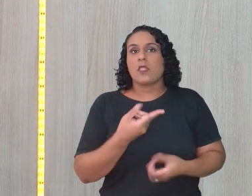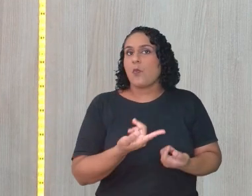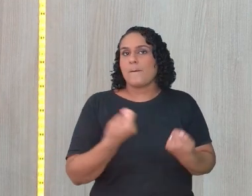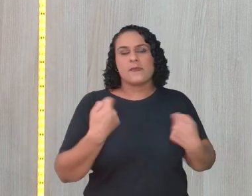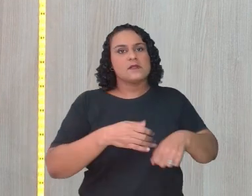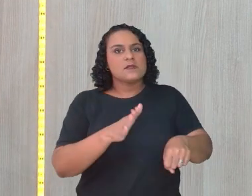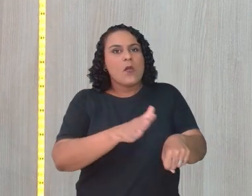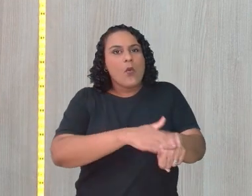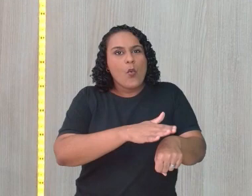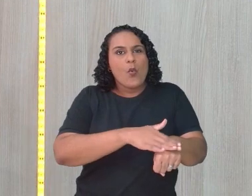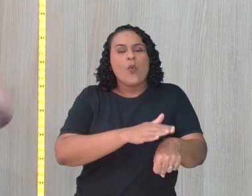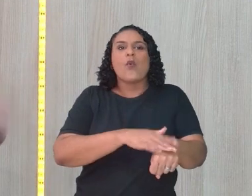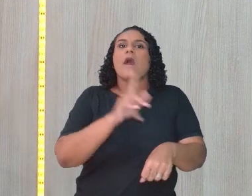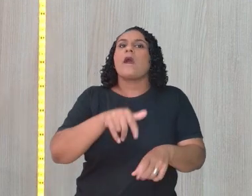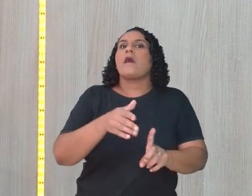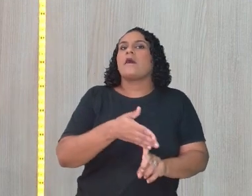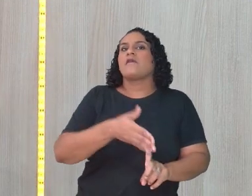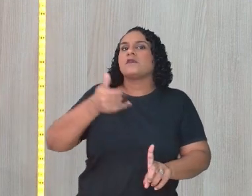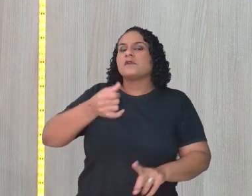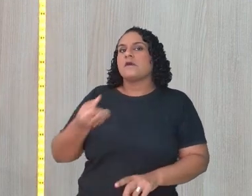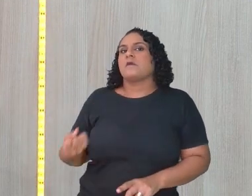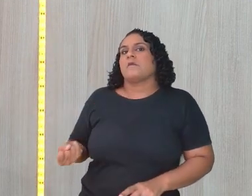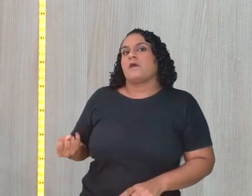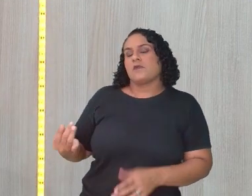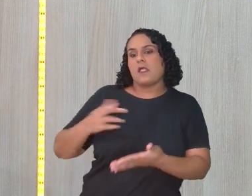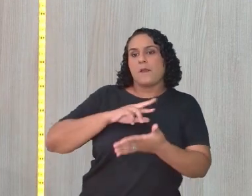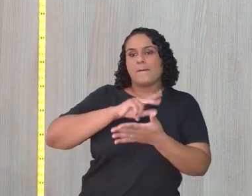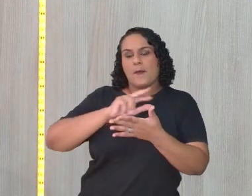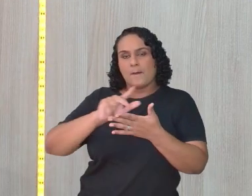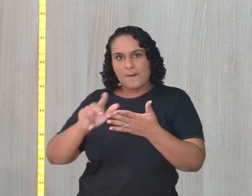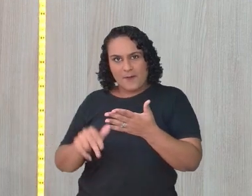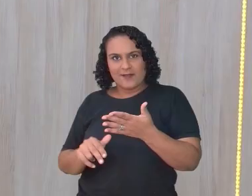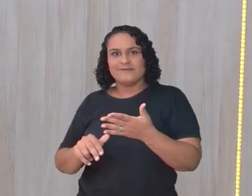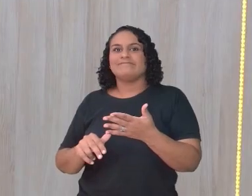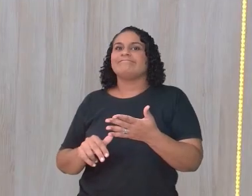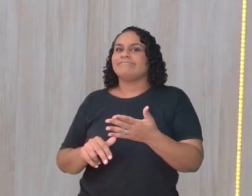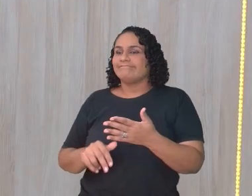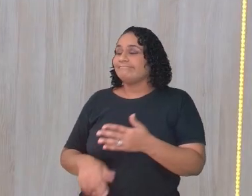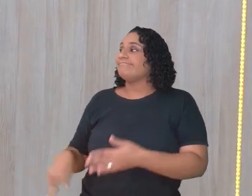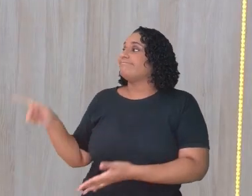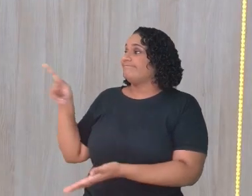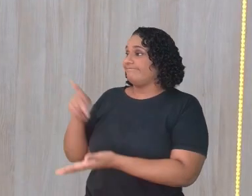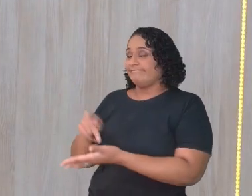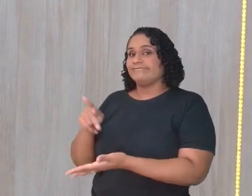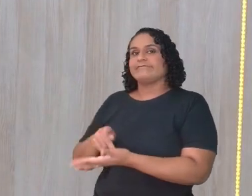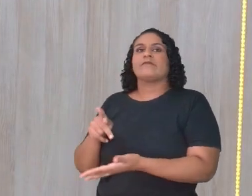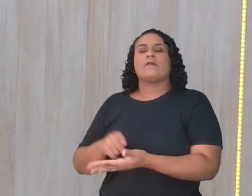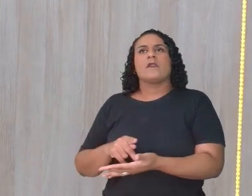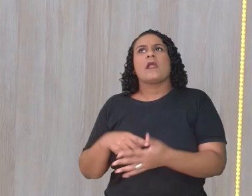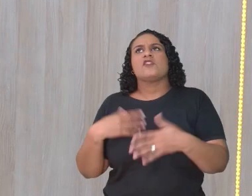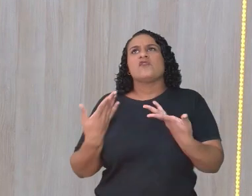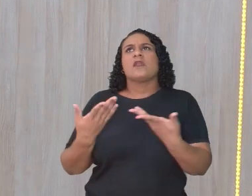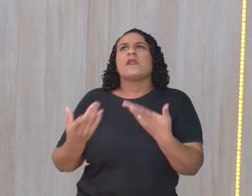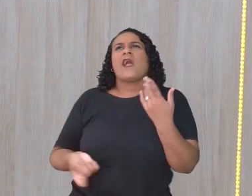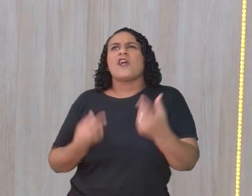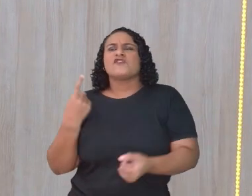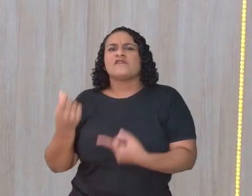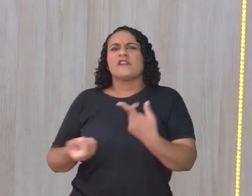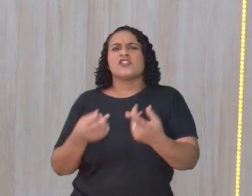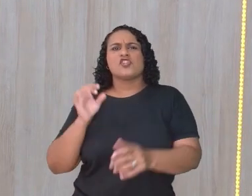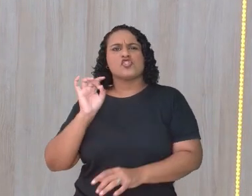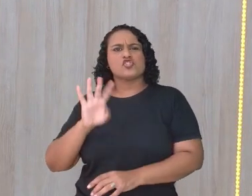assexuada, é uma vantagem para a quantidade de espécies, né, professora Cláudia? É isso aí, professora. Então, às vezes, a gente só dá mais importância, professora, à